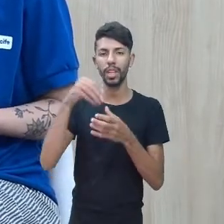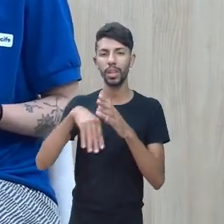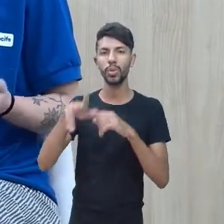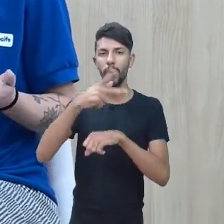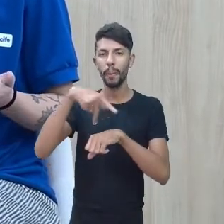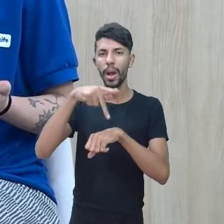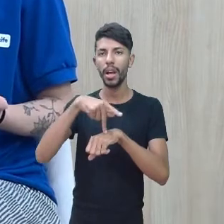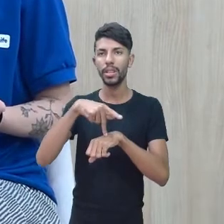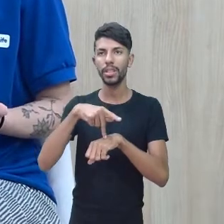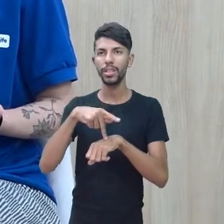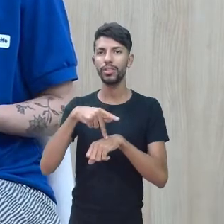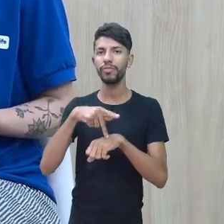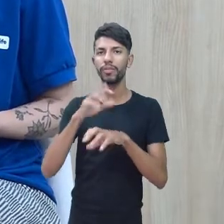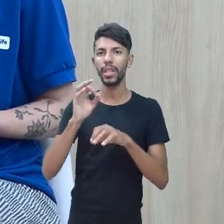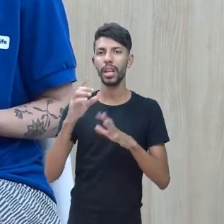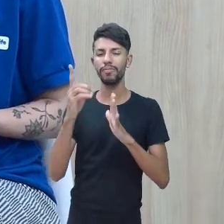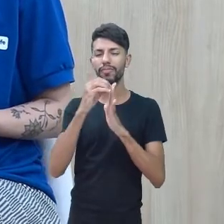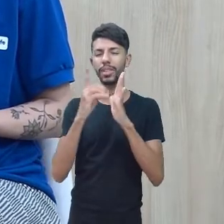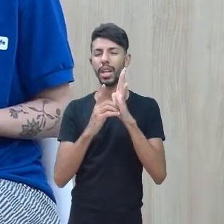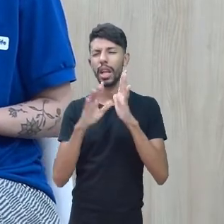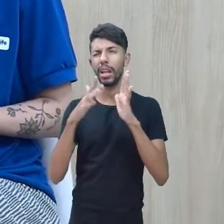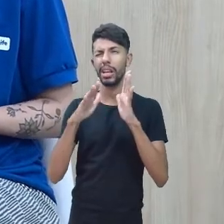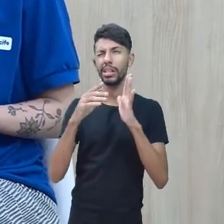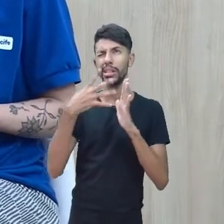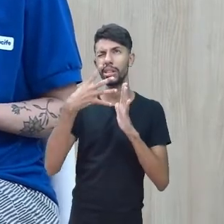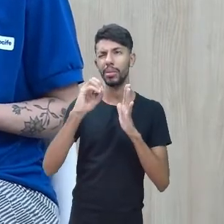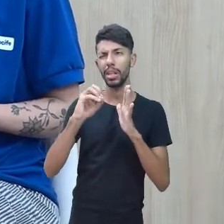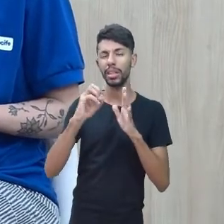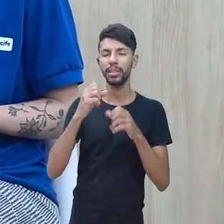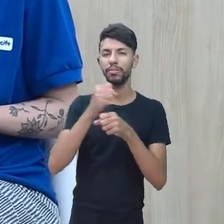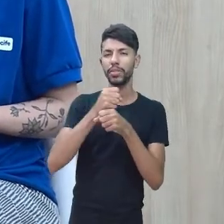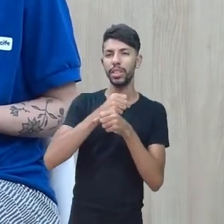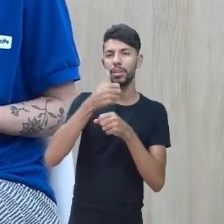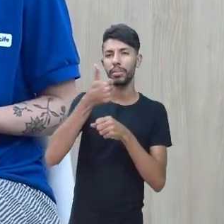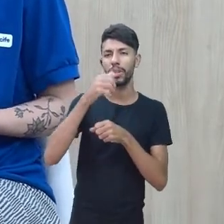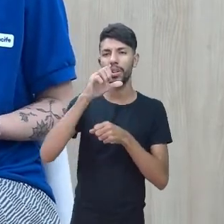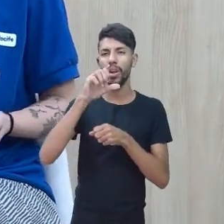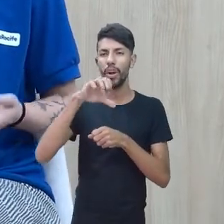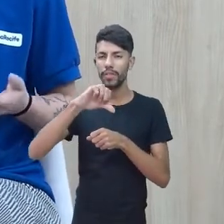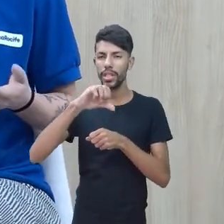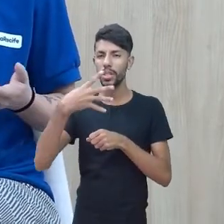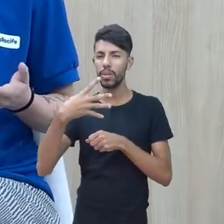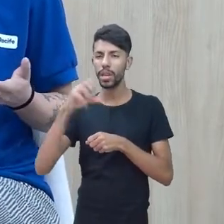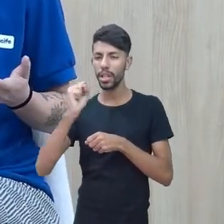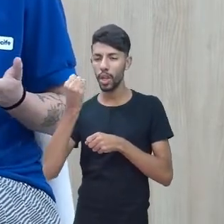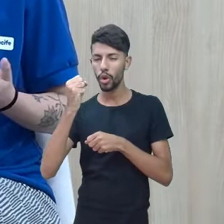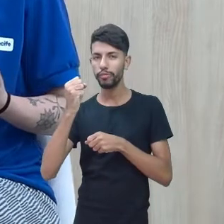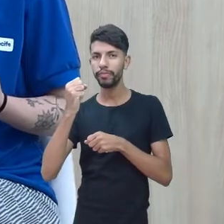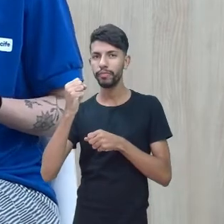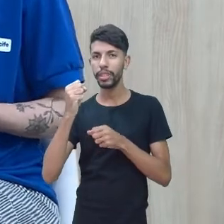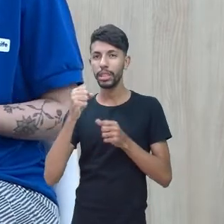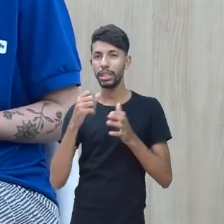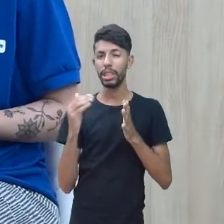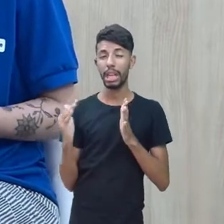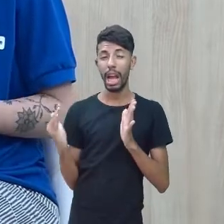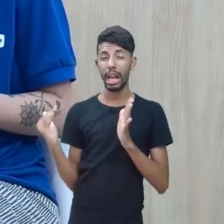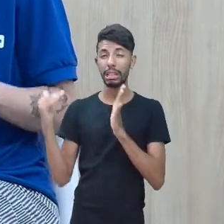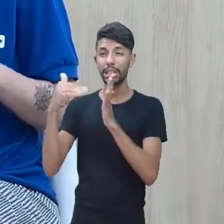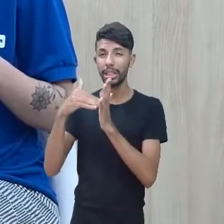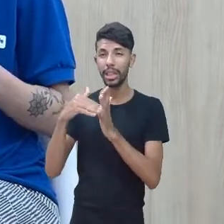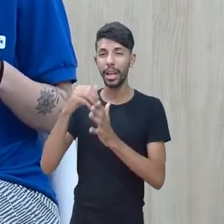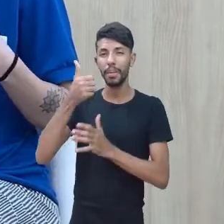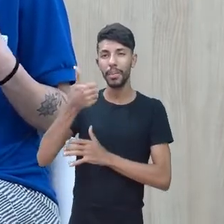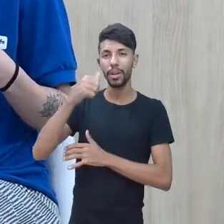lá, na década de 40, né, em 1948, e durou até 1994.